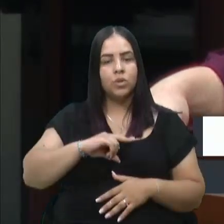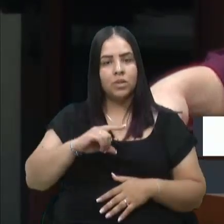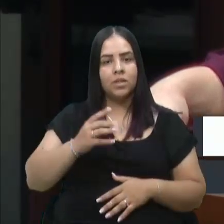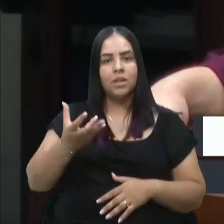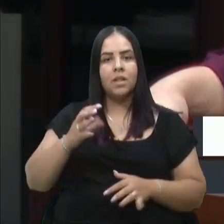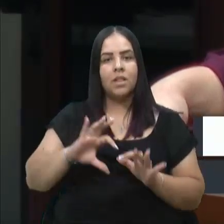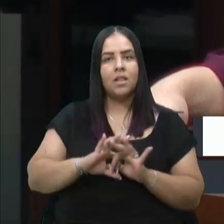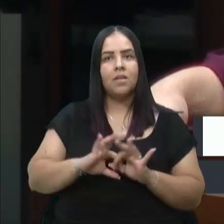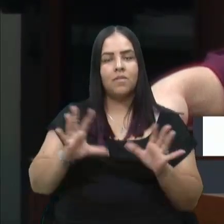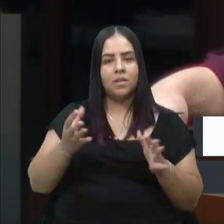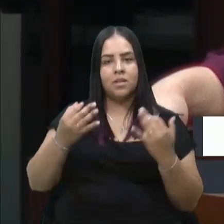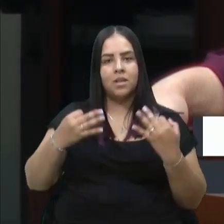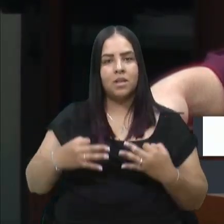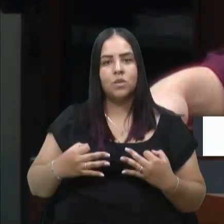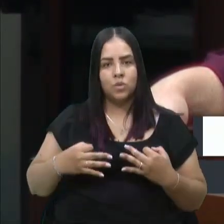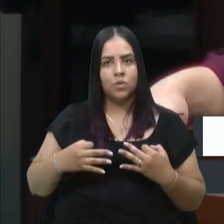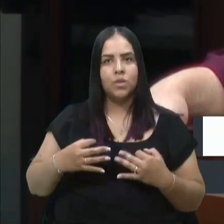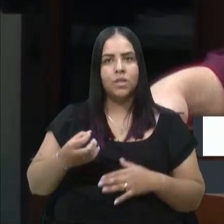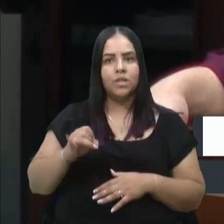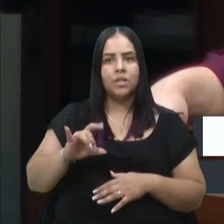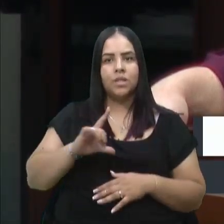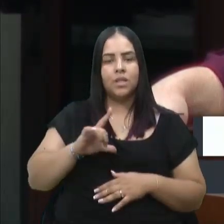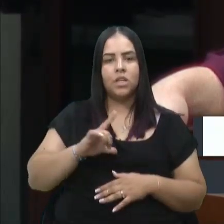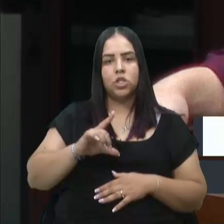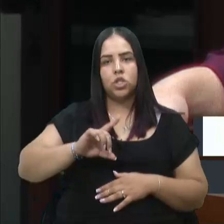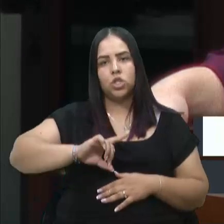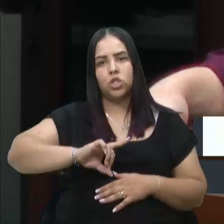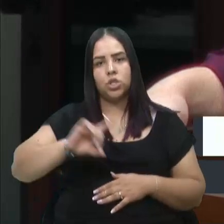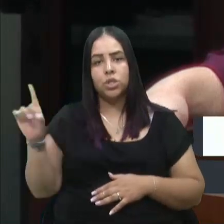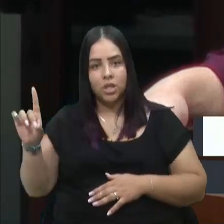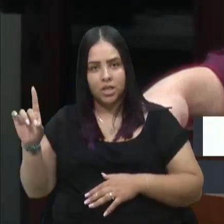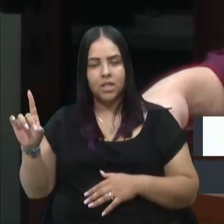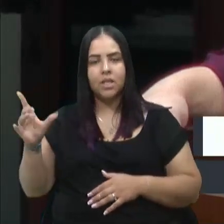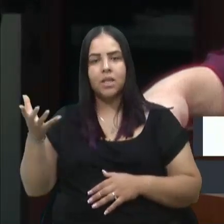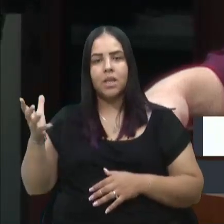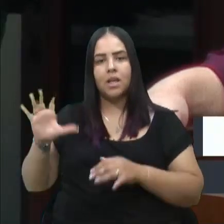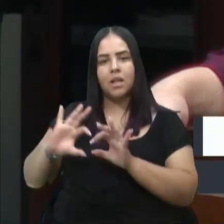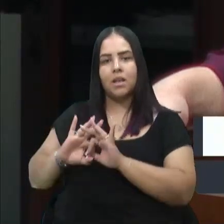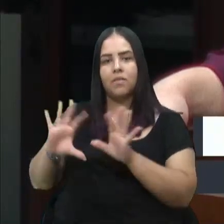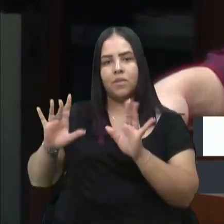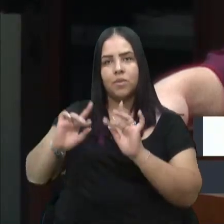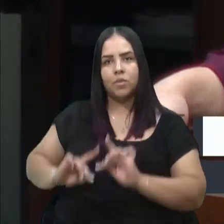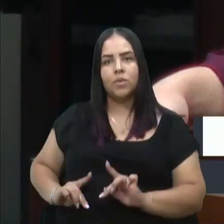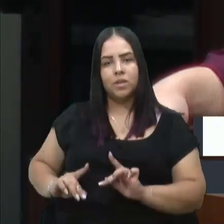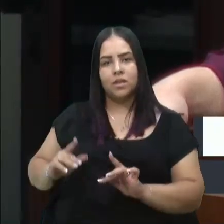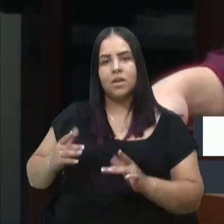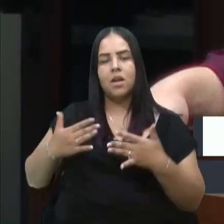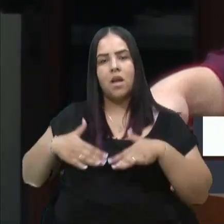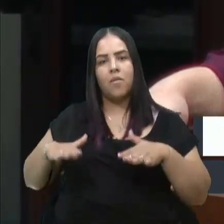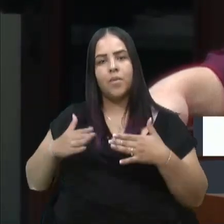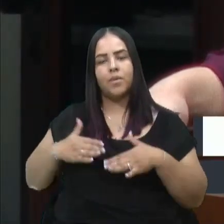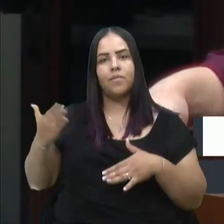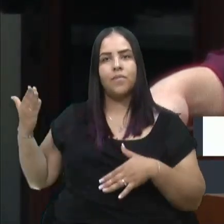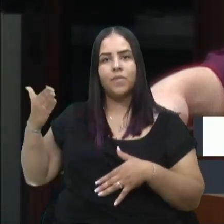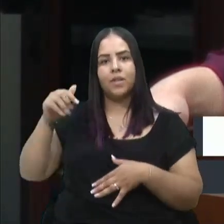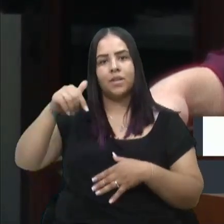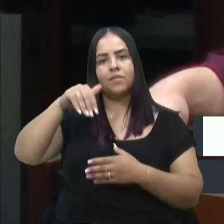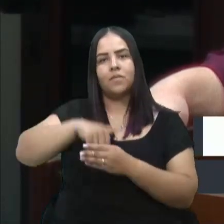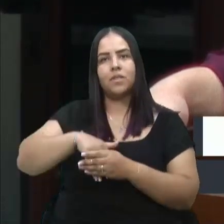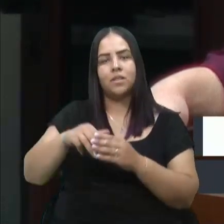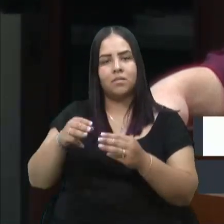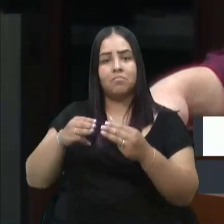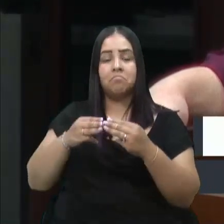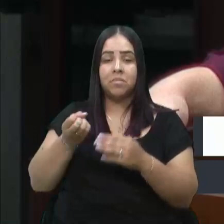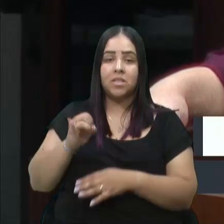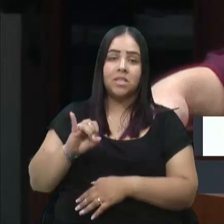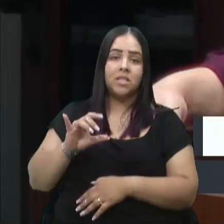liberdade, tenho certeza absoluta que quem é de direita, quem preza pela liberdade das pessoas, está tranquilo para vir aqui votar nesta moção.